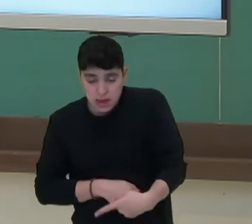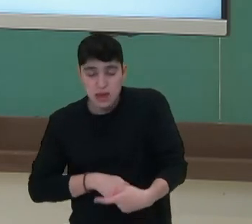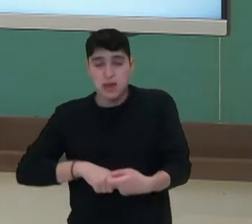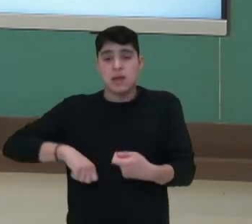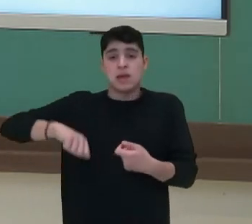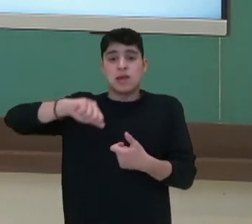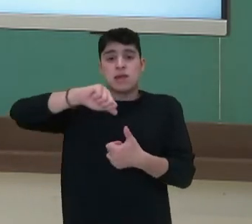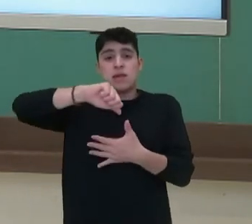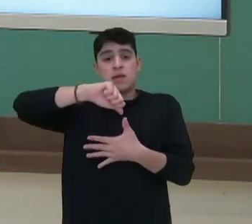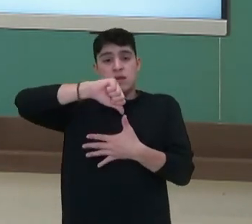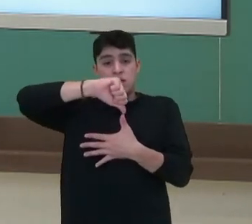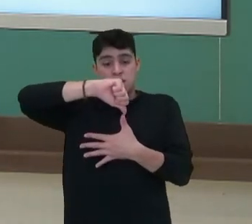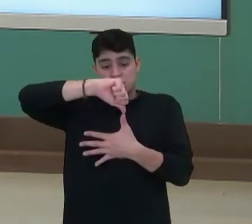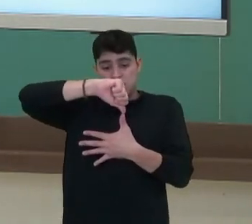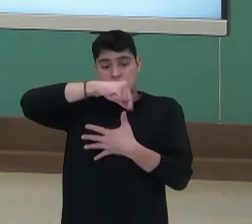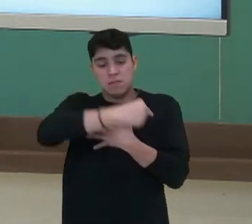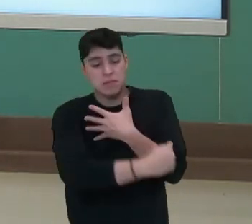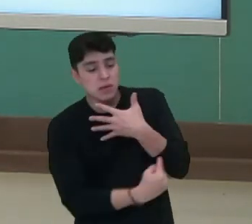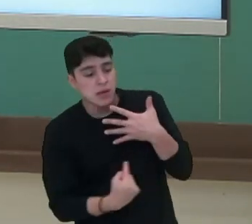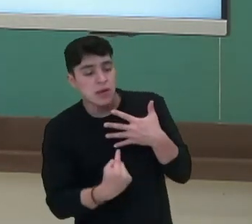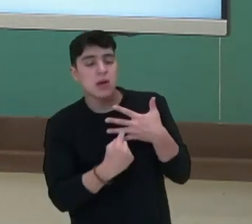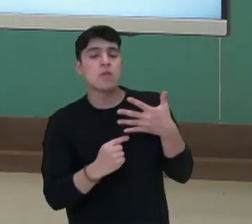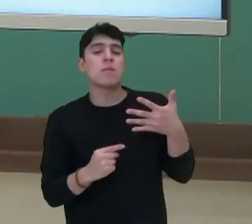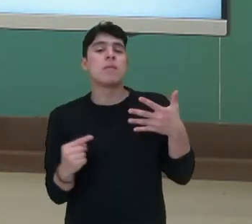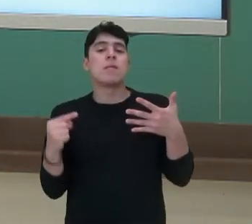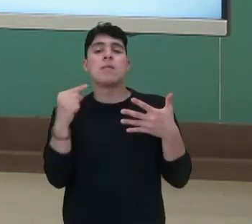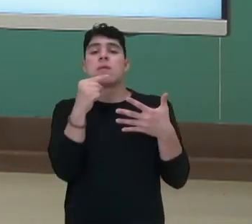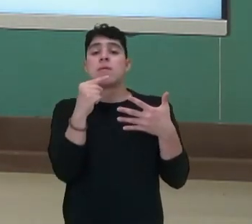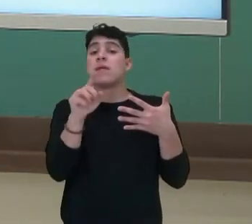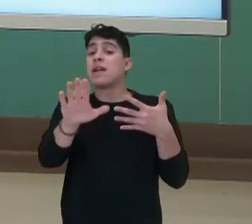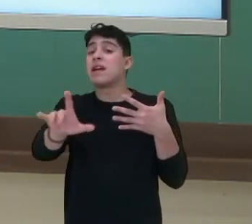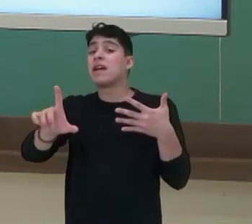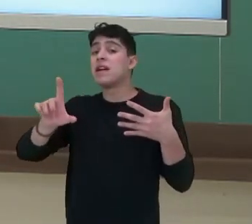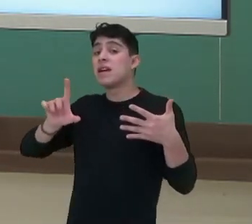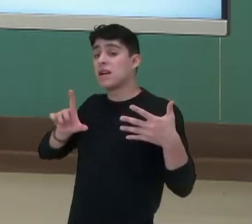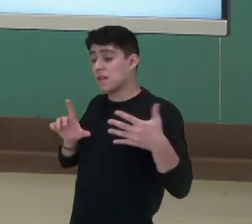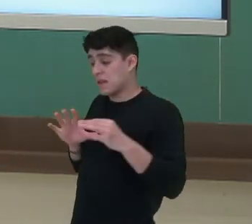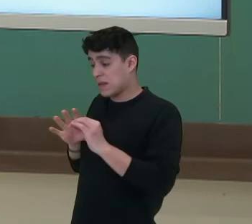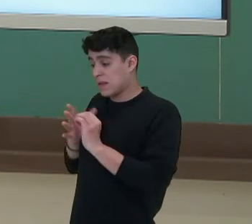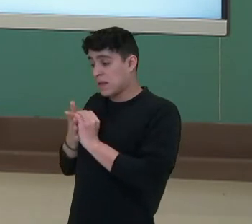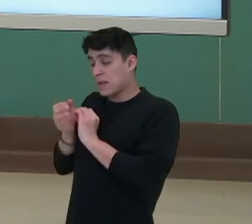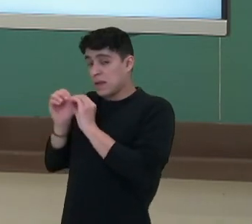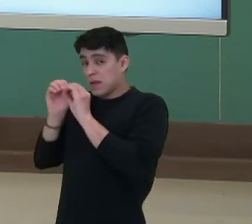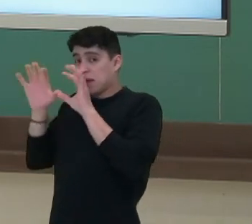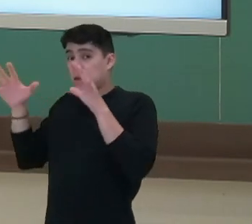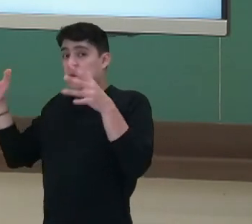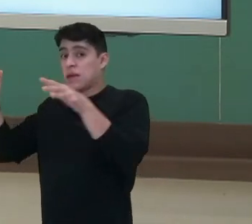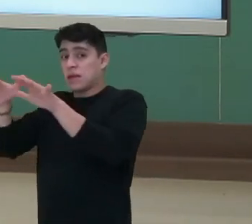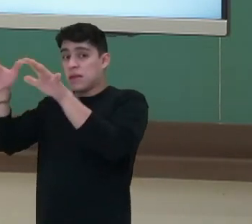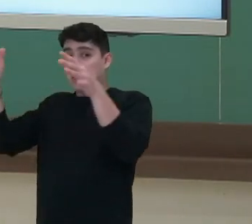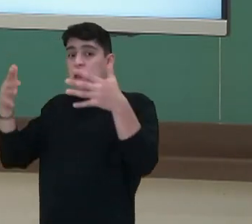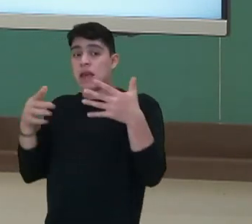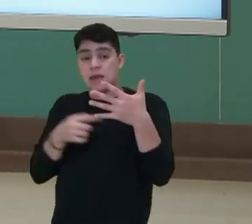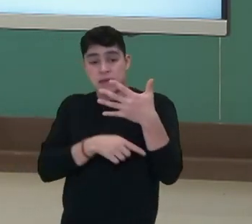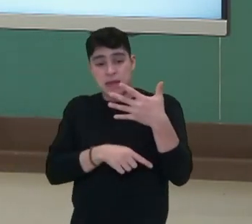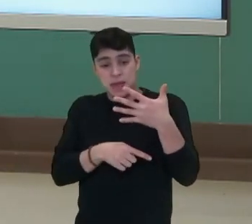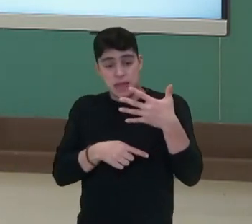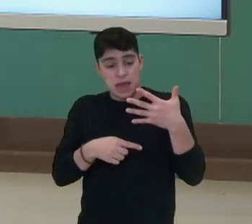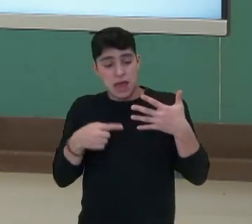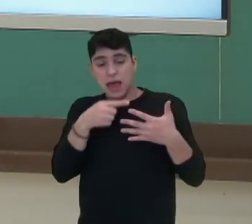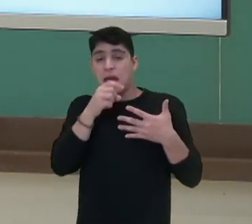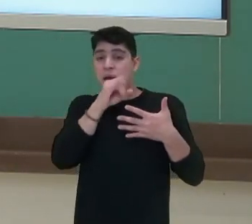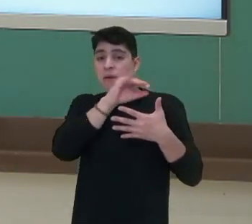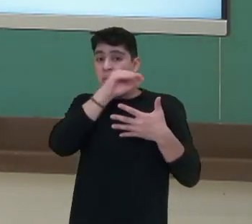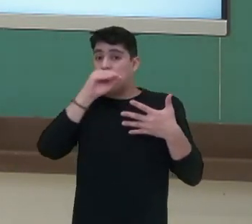e os que têm os piores. Lembrando que isso foi antes da pandemia. Alguns desses países mudaram aí no ranking, como por exemplo